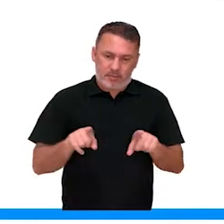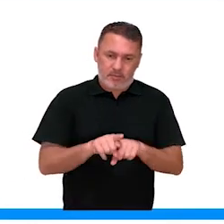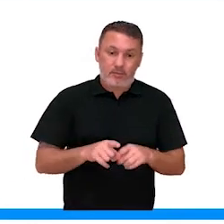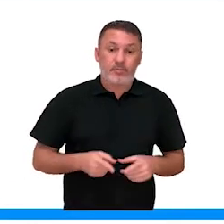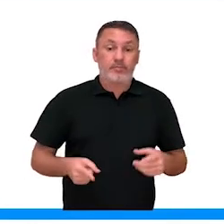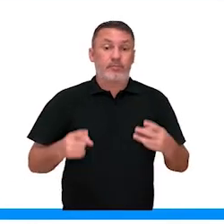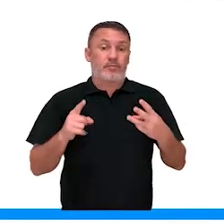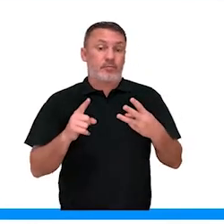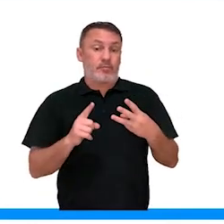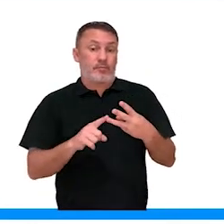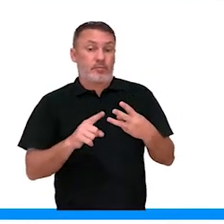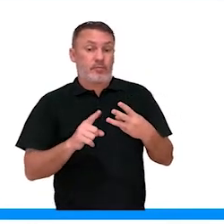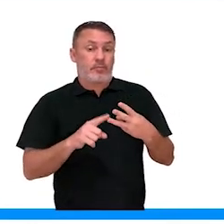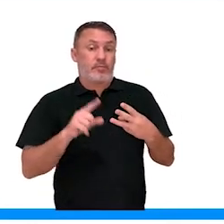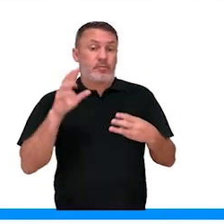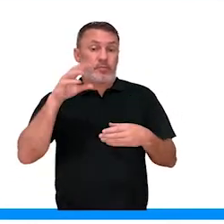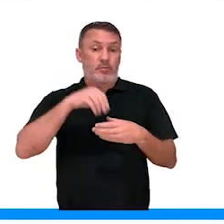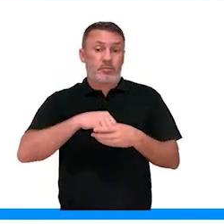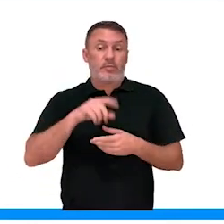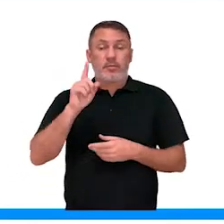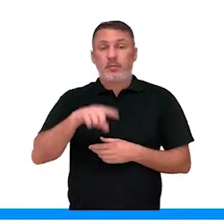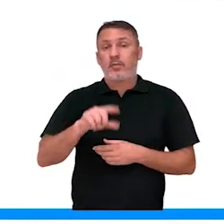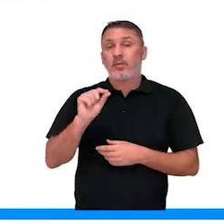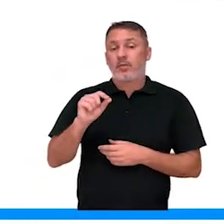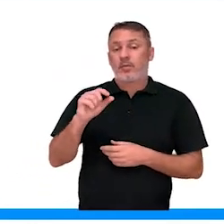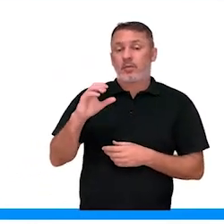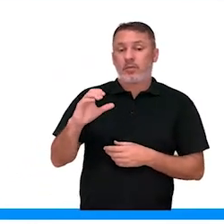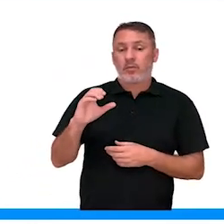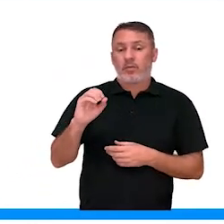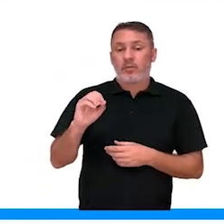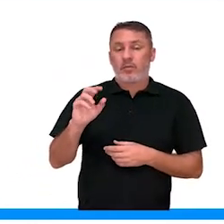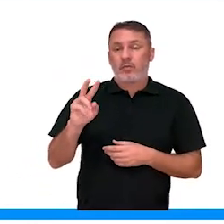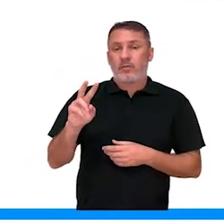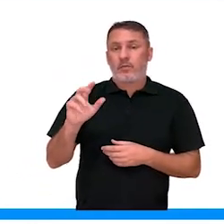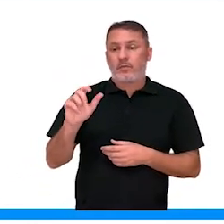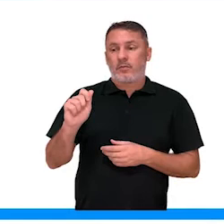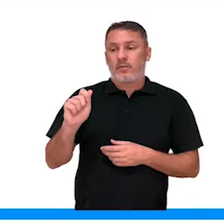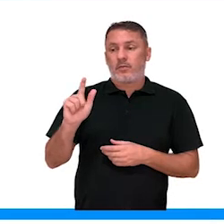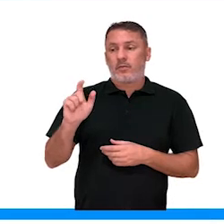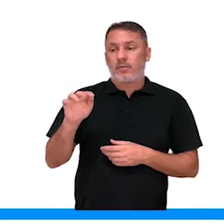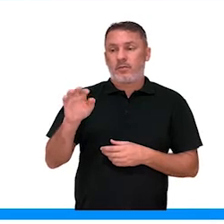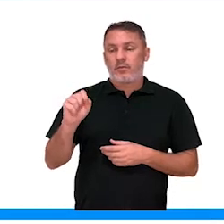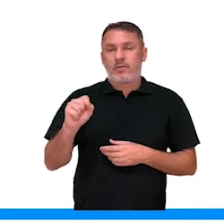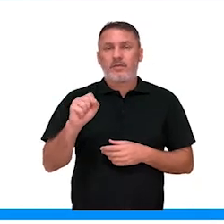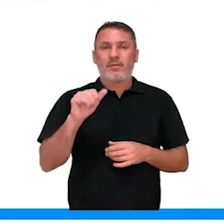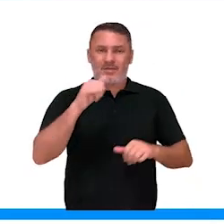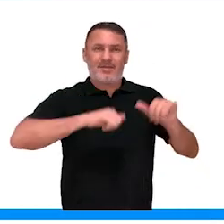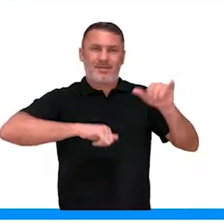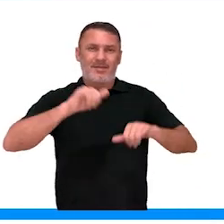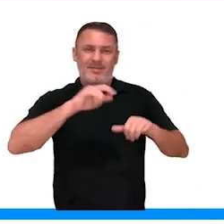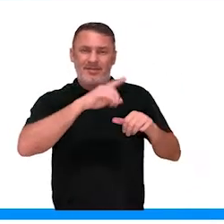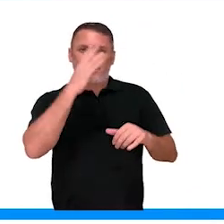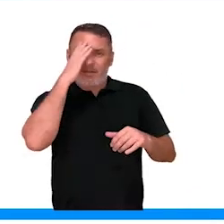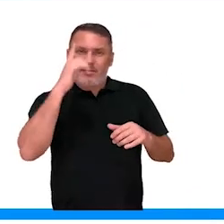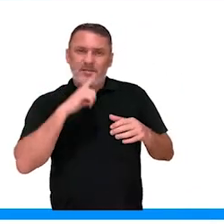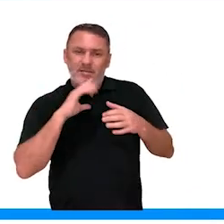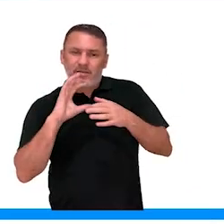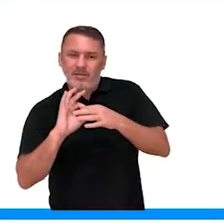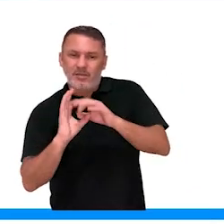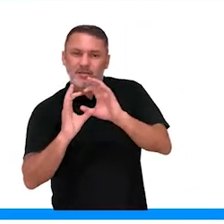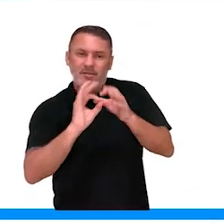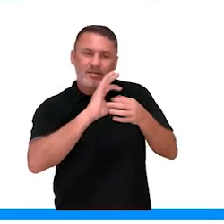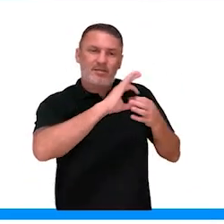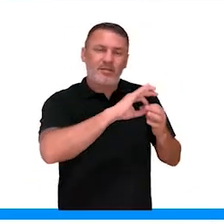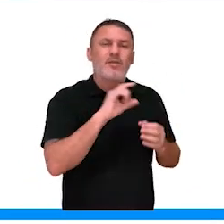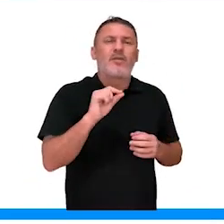variando. E ele é um composto covalente. Lá nas aulas de química vocês aprendem sobre ligações, né?